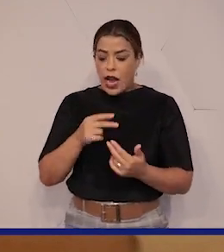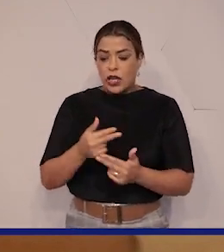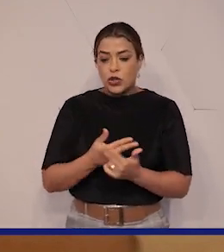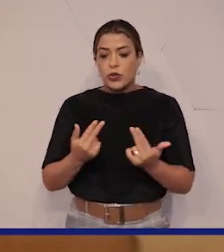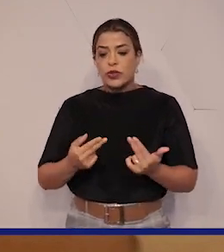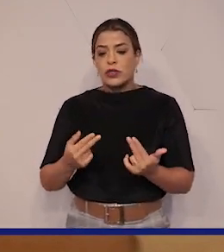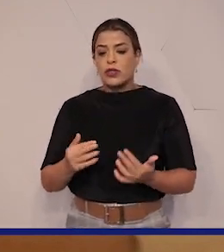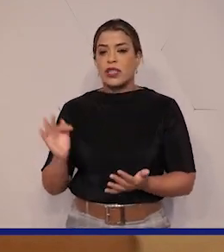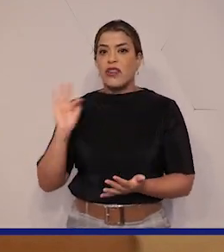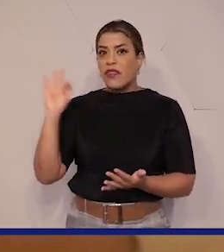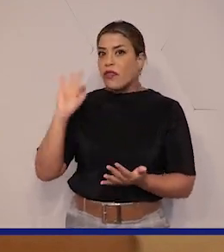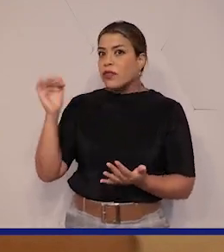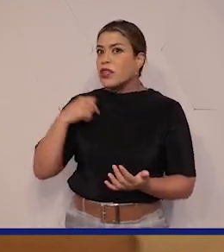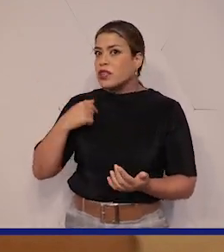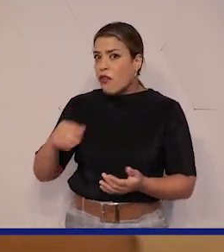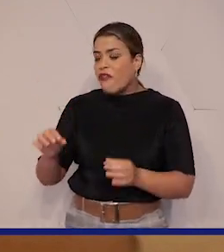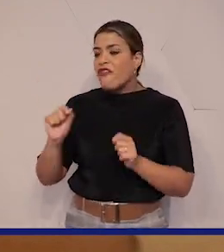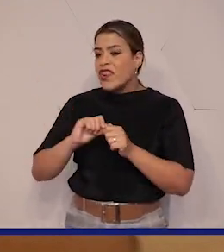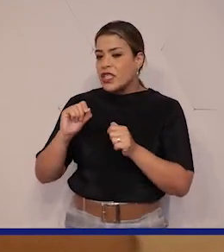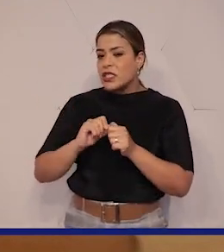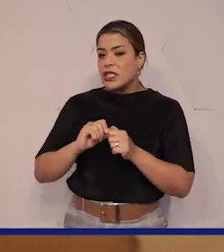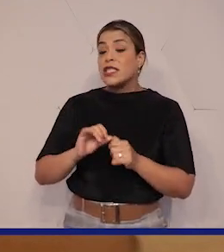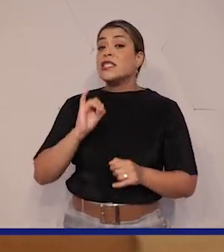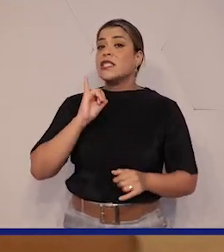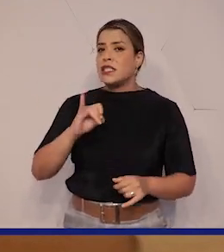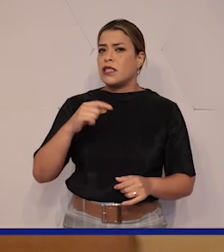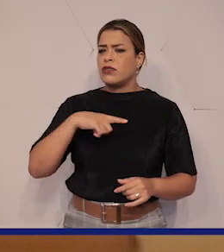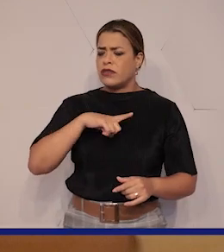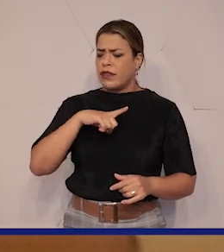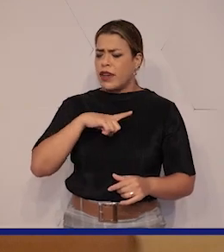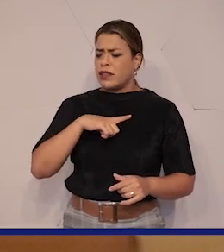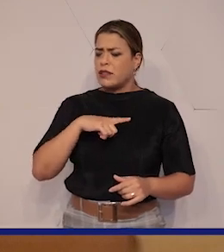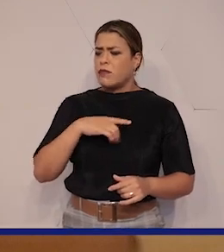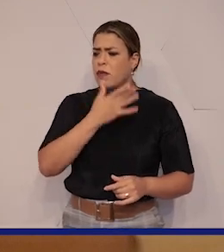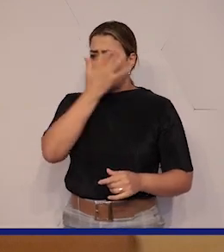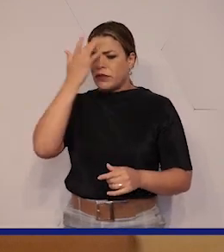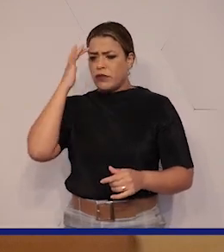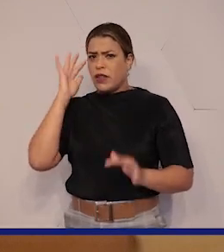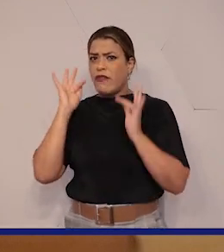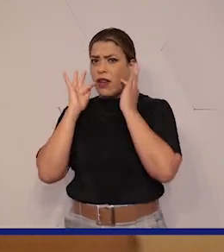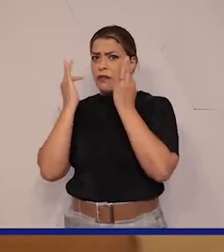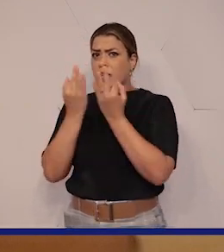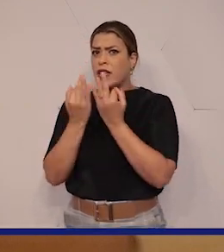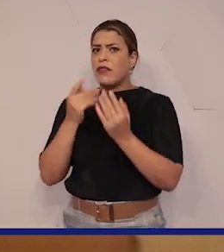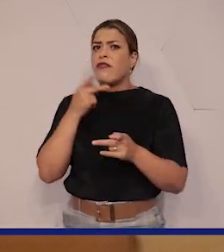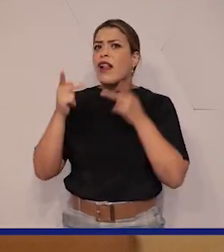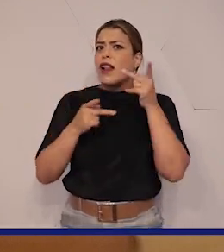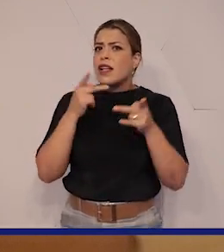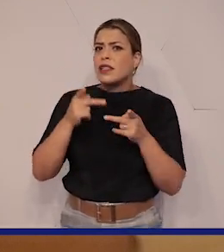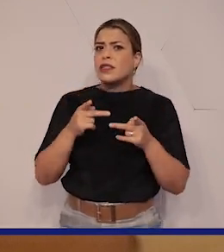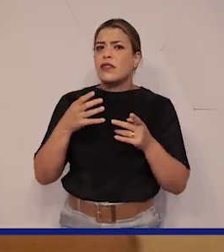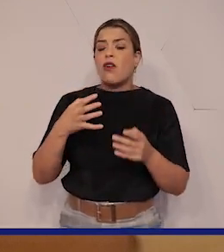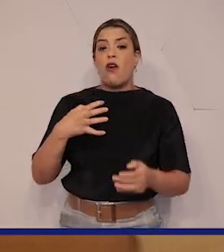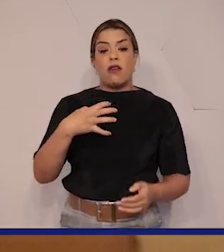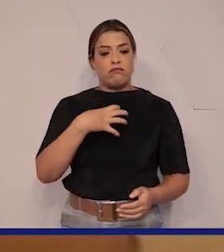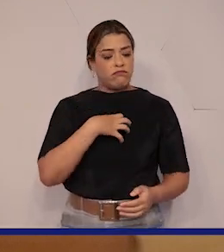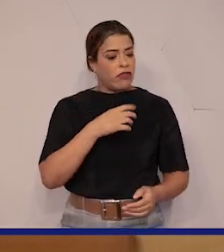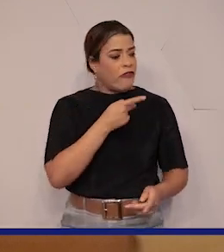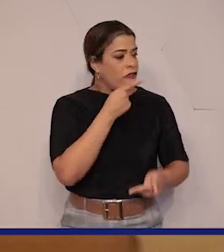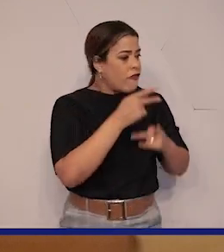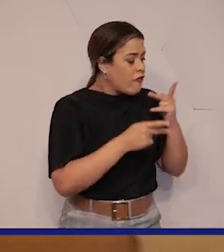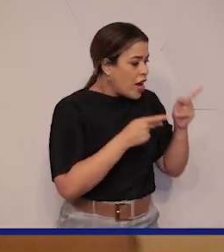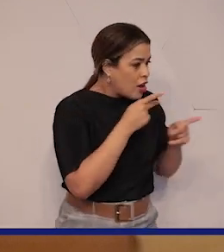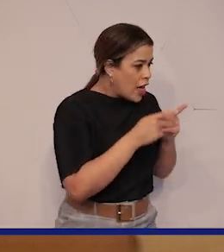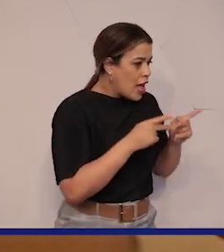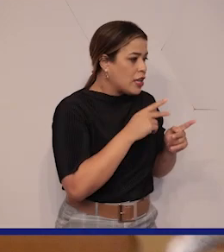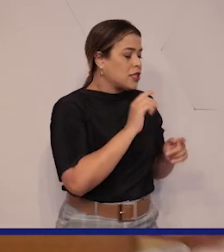fazia lá na minha época da faculdade, se eu tivesse alguém lá na minha família, nas minhas relações pessoais, falasse assim, Soiane, olha,